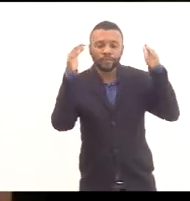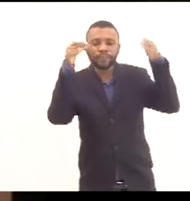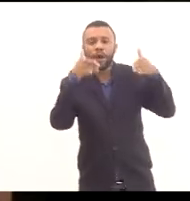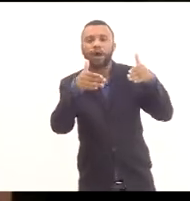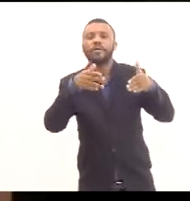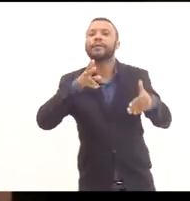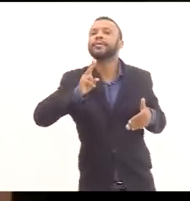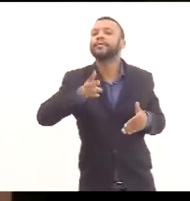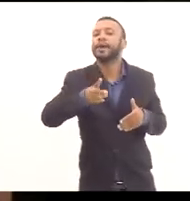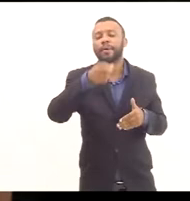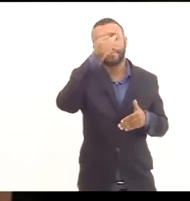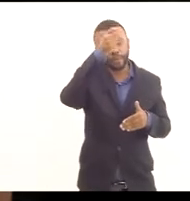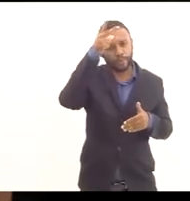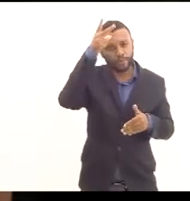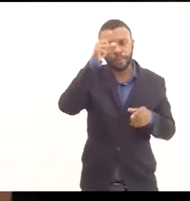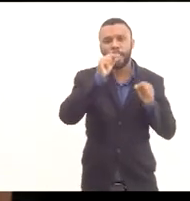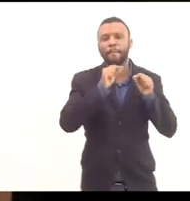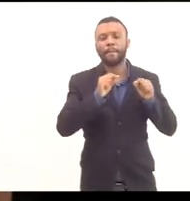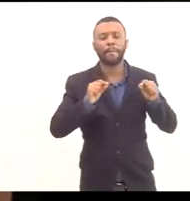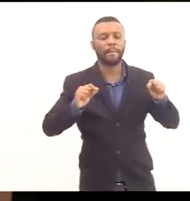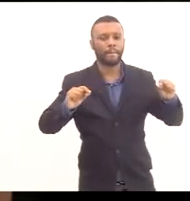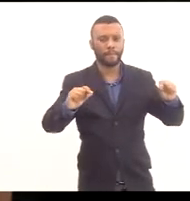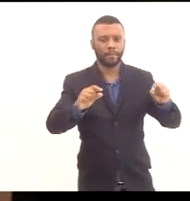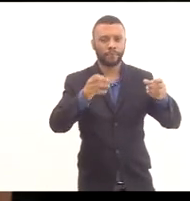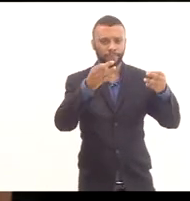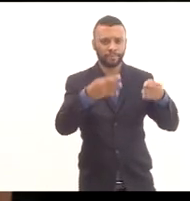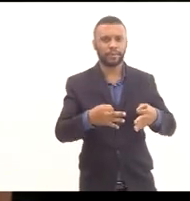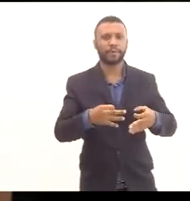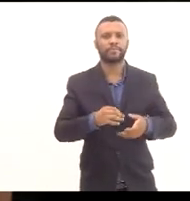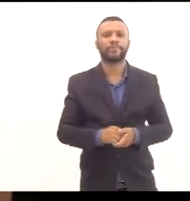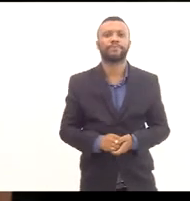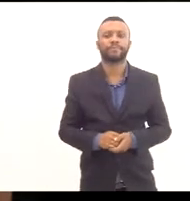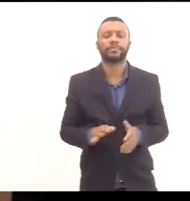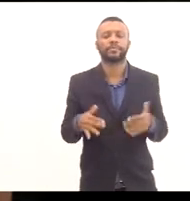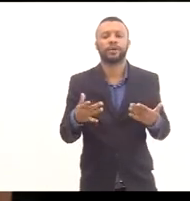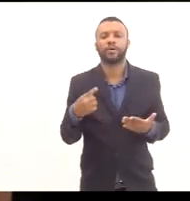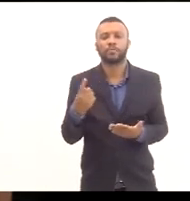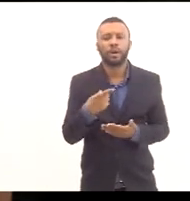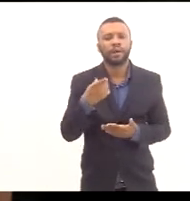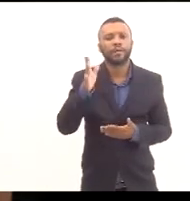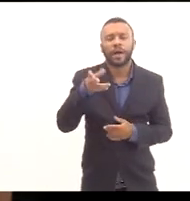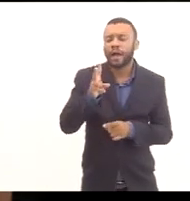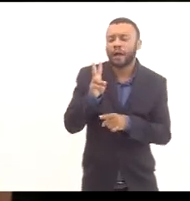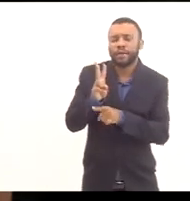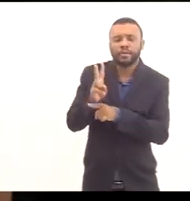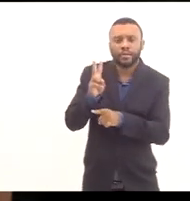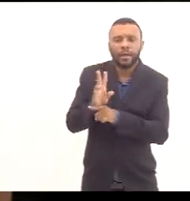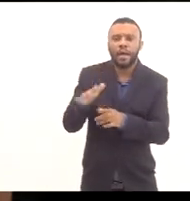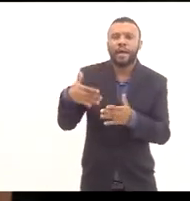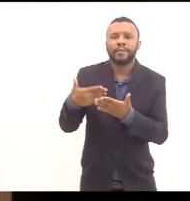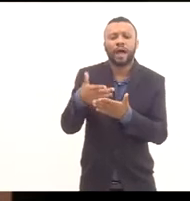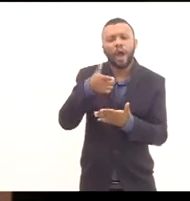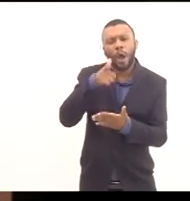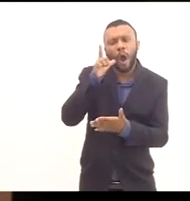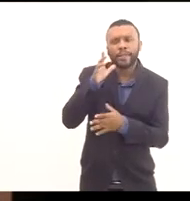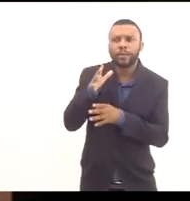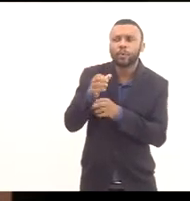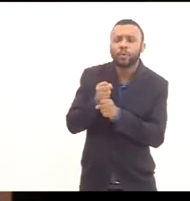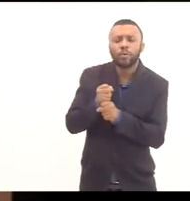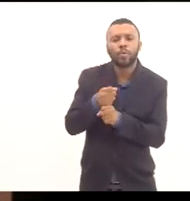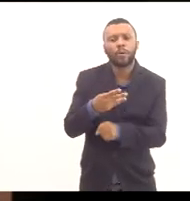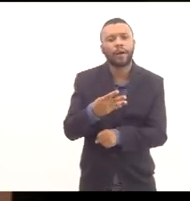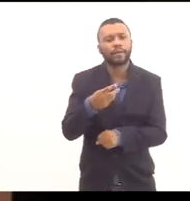do município né então nós já atendemos até o dia de ontem